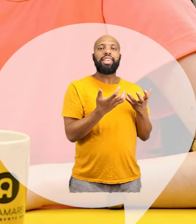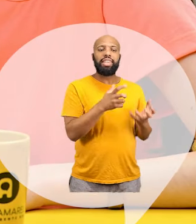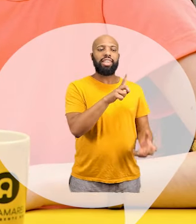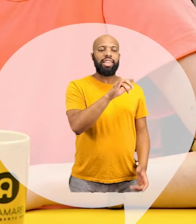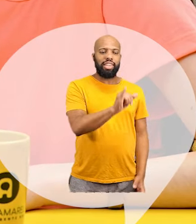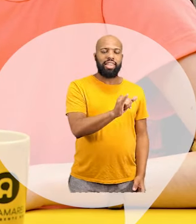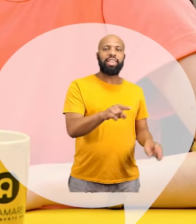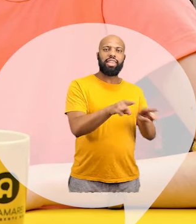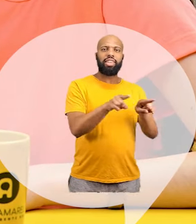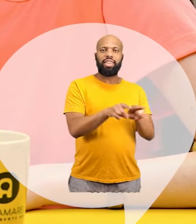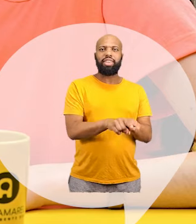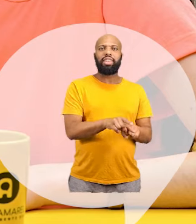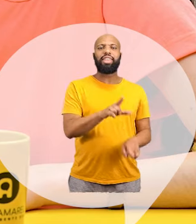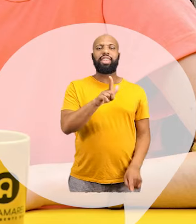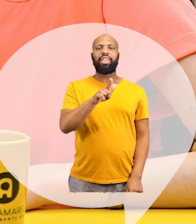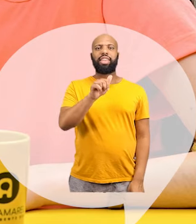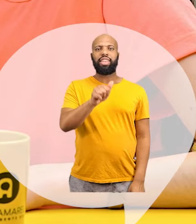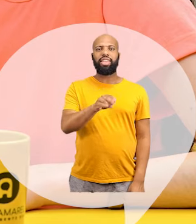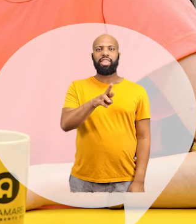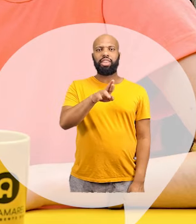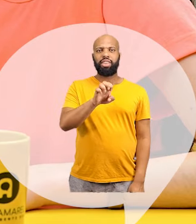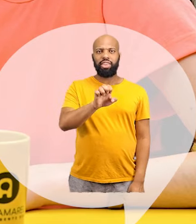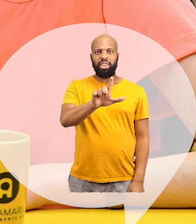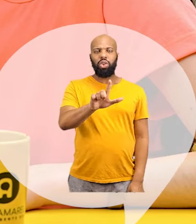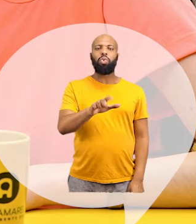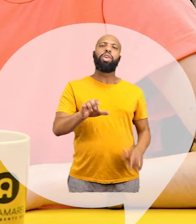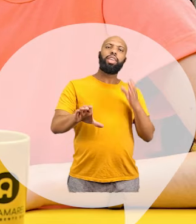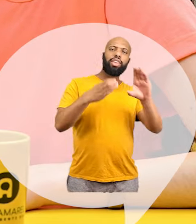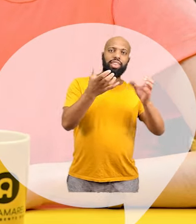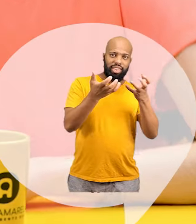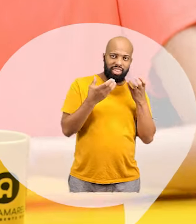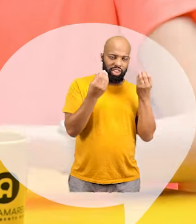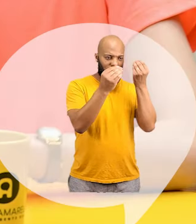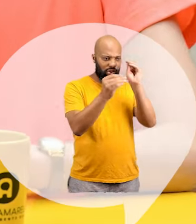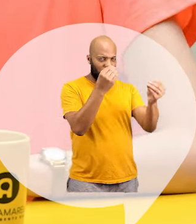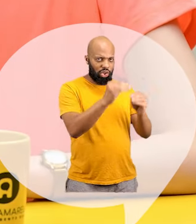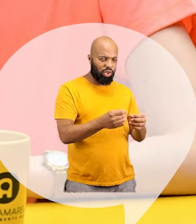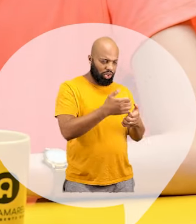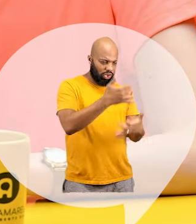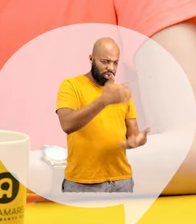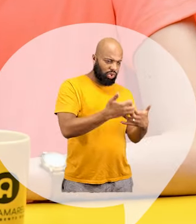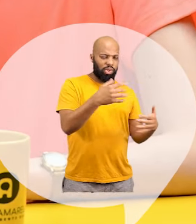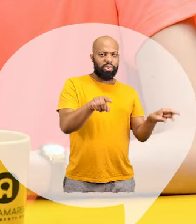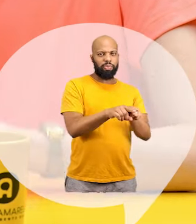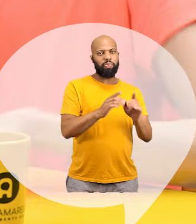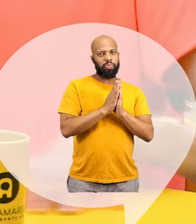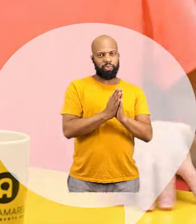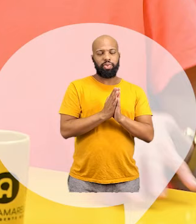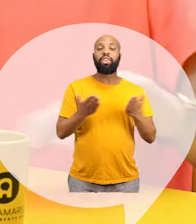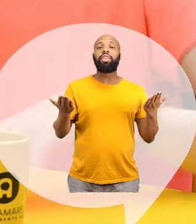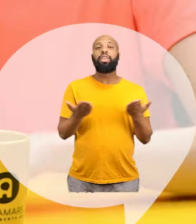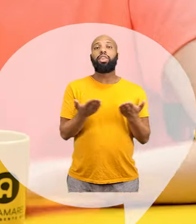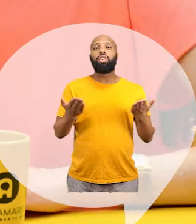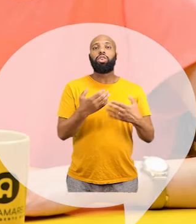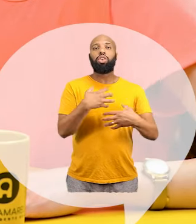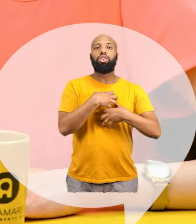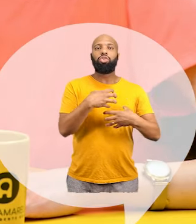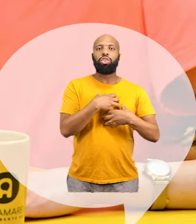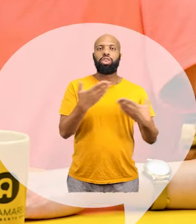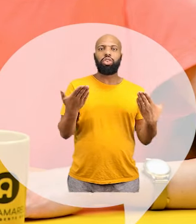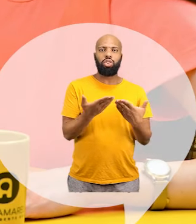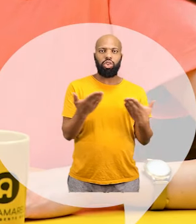Gabriel cantando aqui na diretoria de identidade tipo vocês também querem comentem aí comentem aí por favor agora no